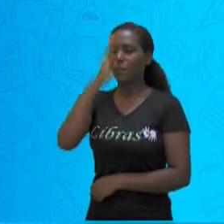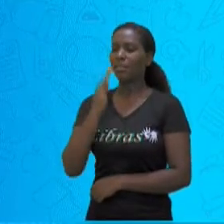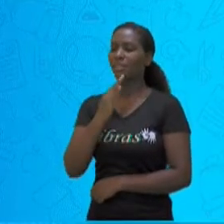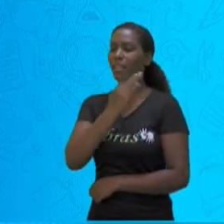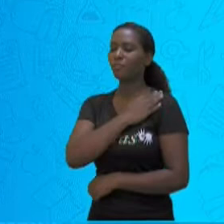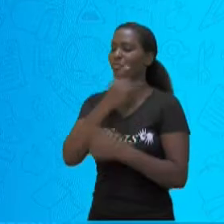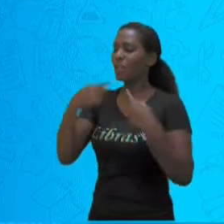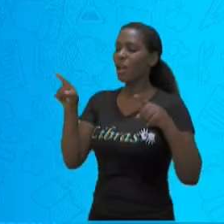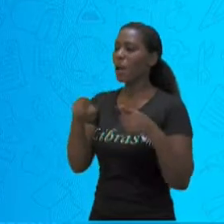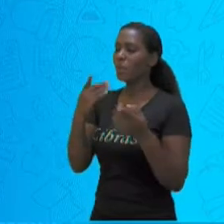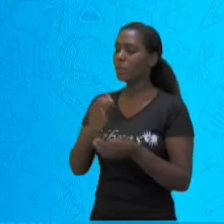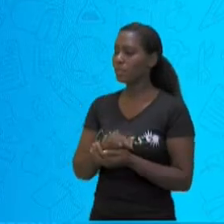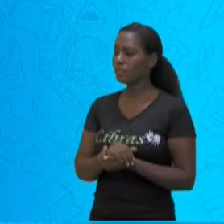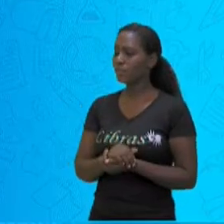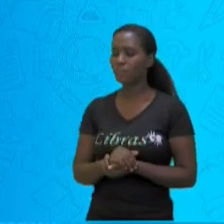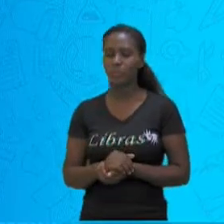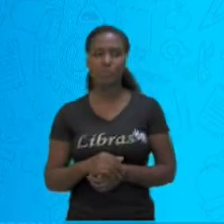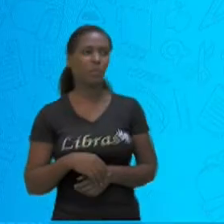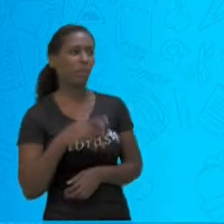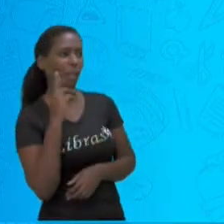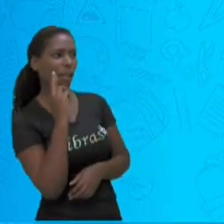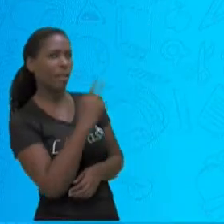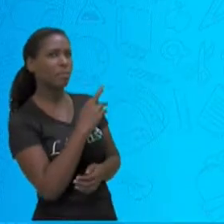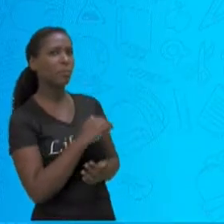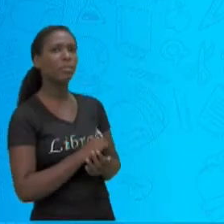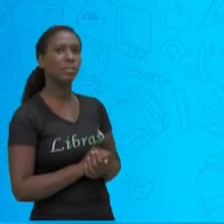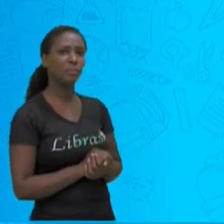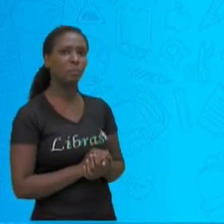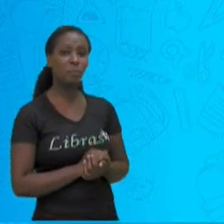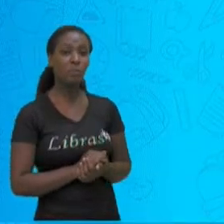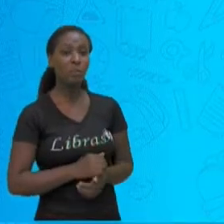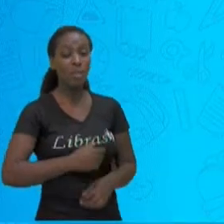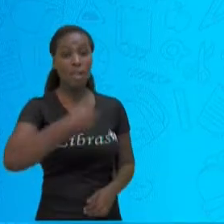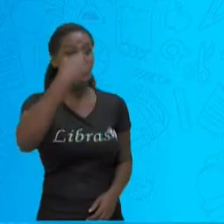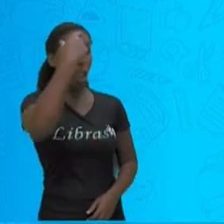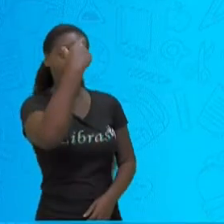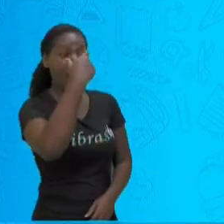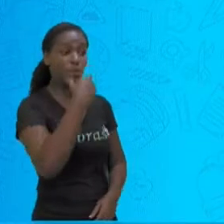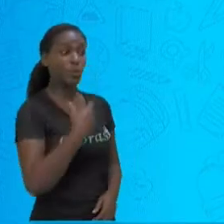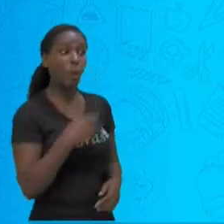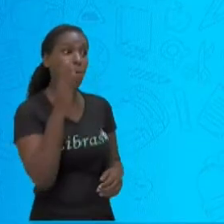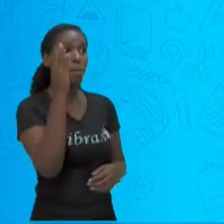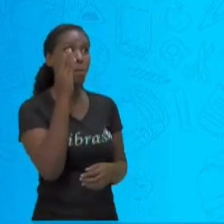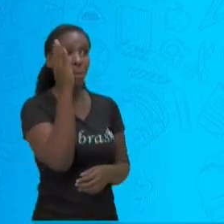Isso é perder a sua identidade. E, infelizmente,